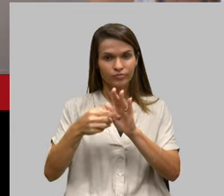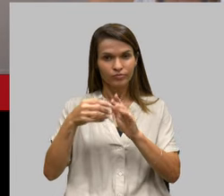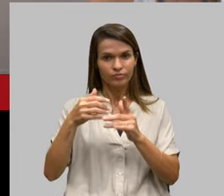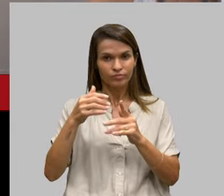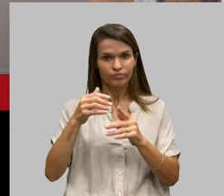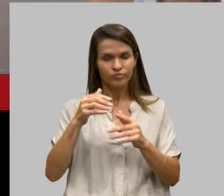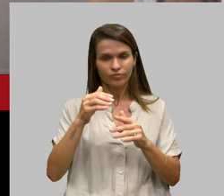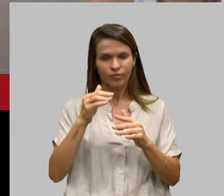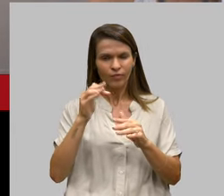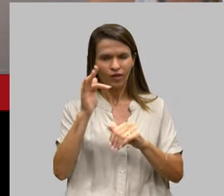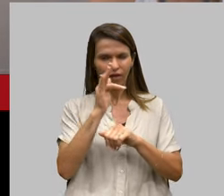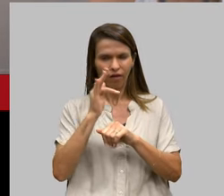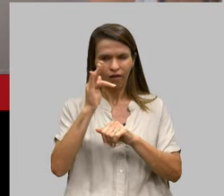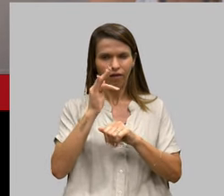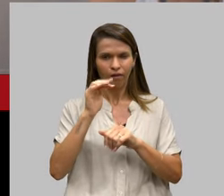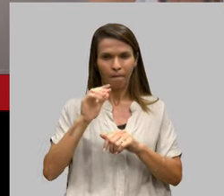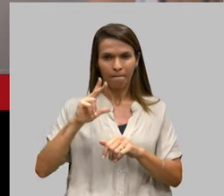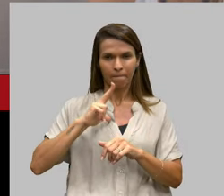saudações